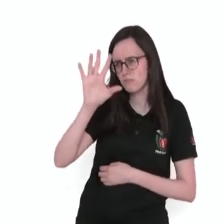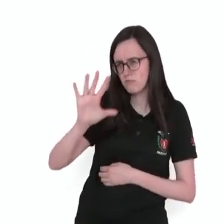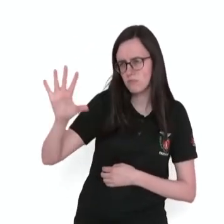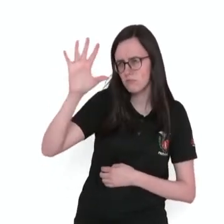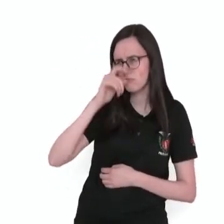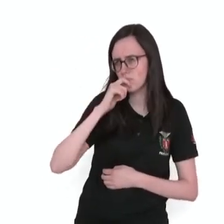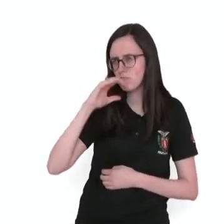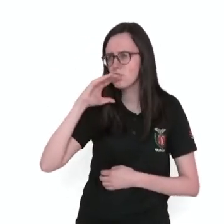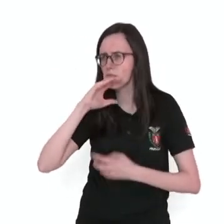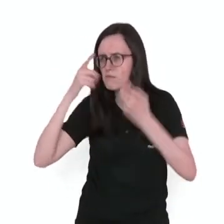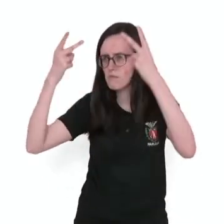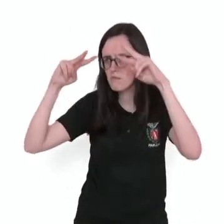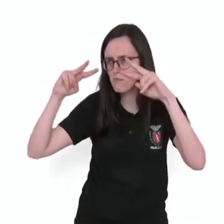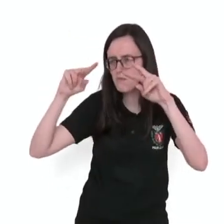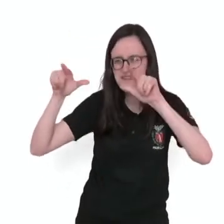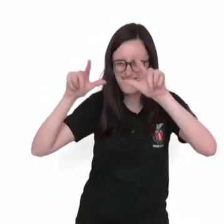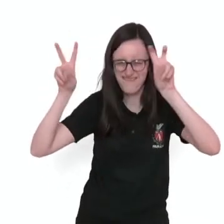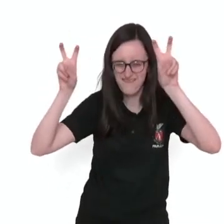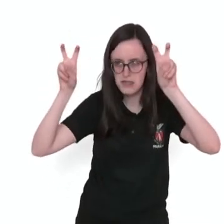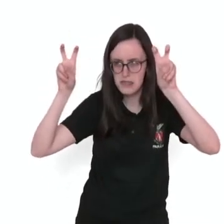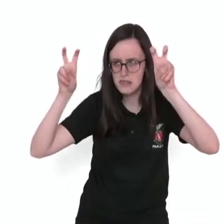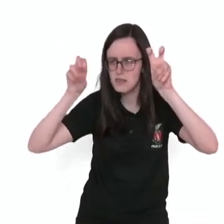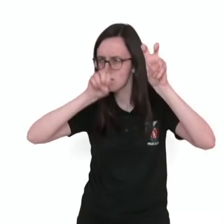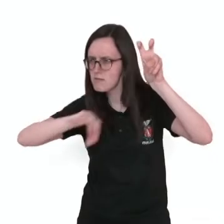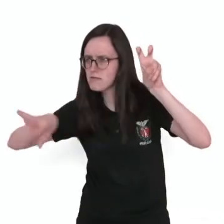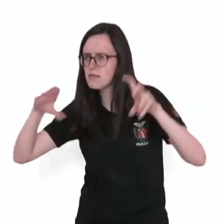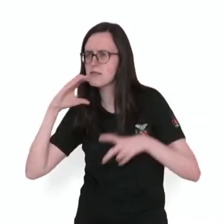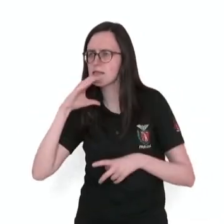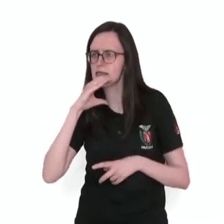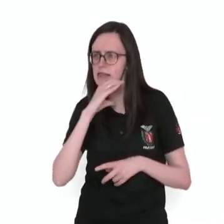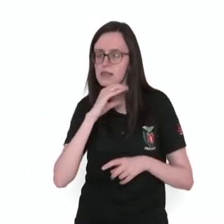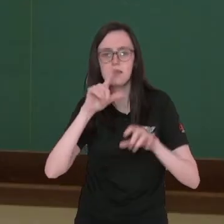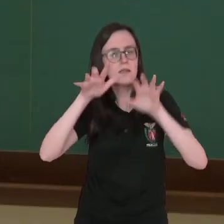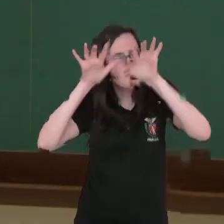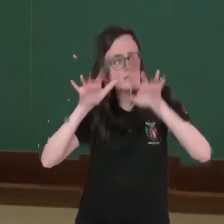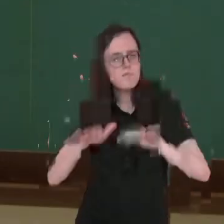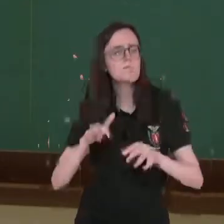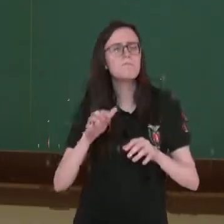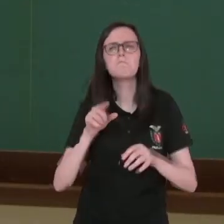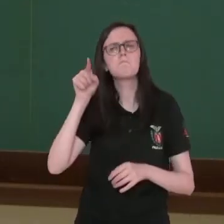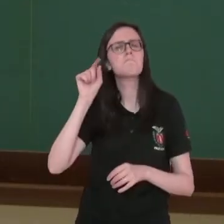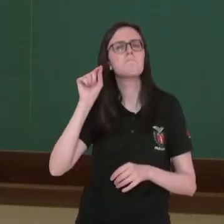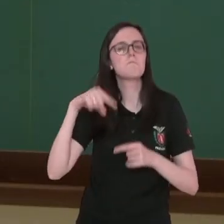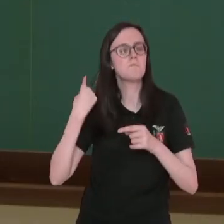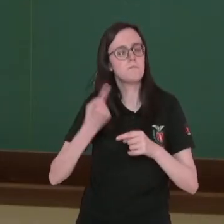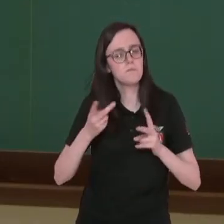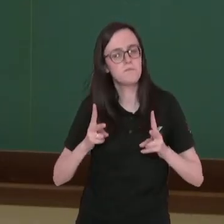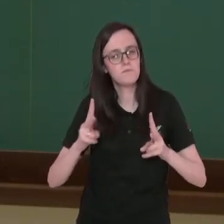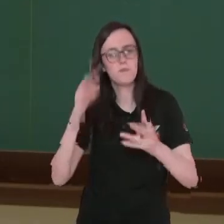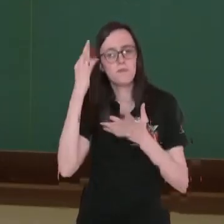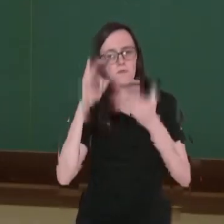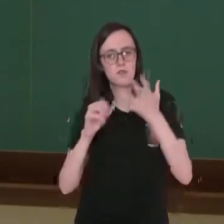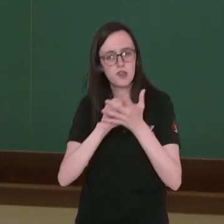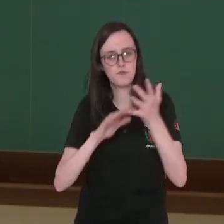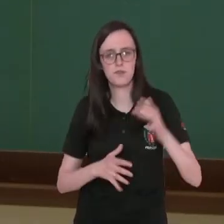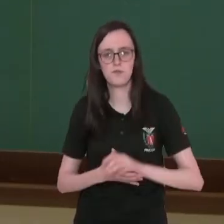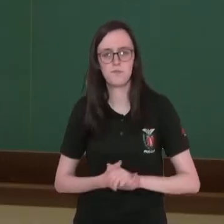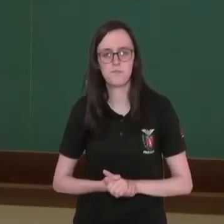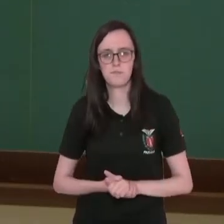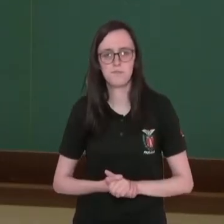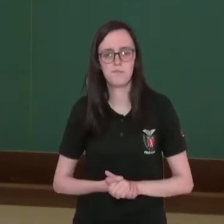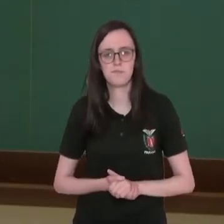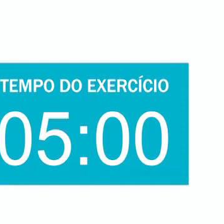trabalho e joga calor fora. Mas você escreva aí bonitinho que na sequência nós vamos corrigir essa atividade.